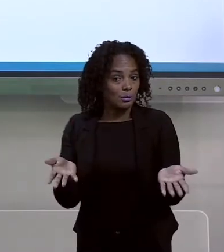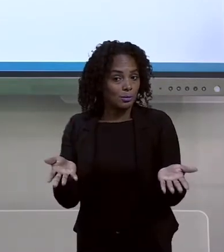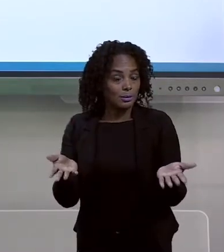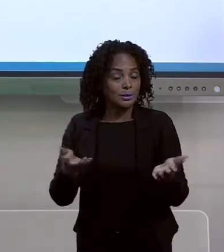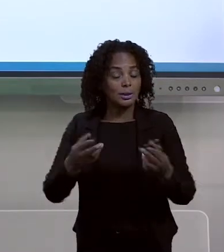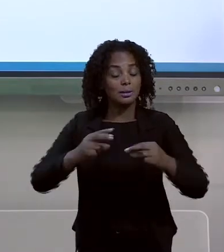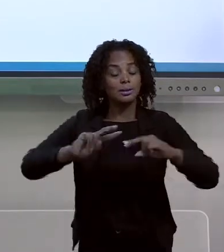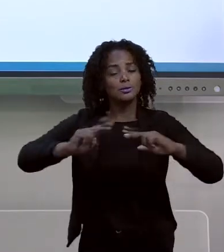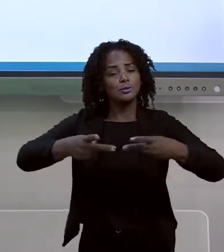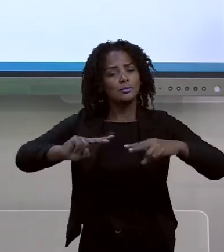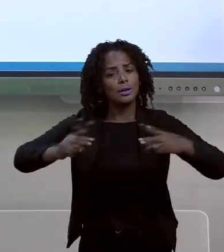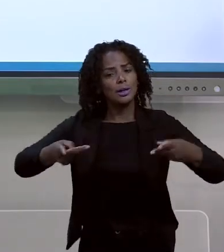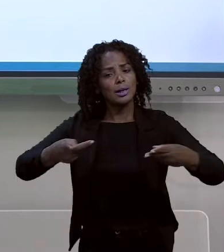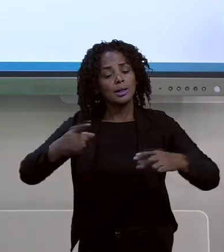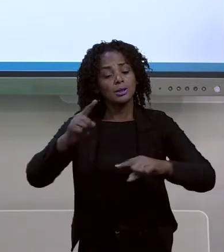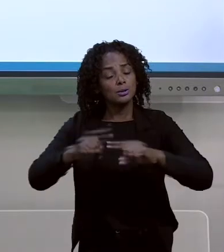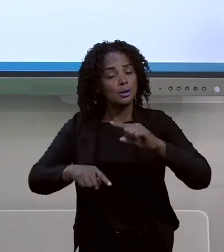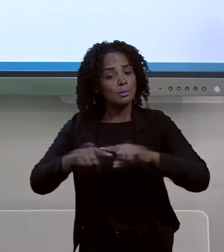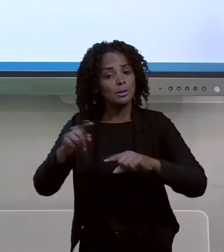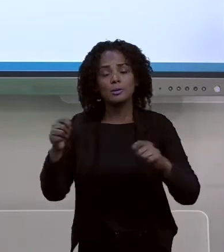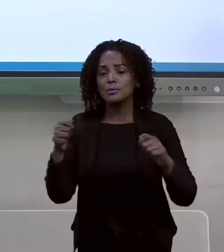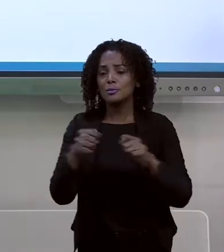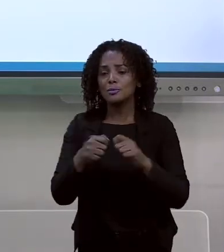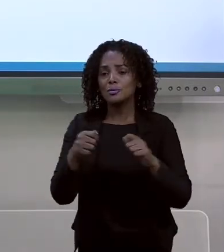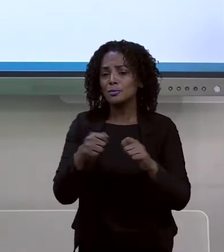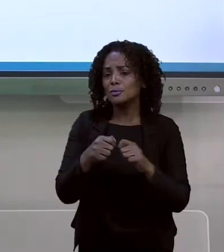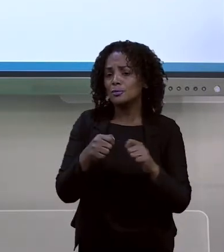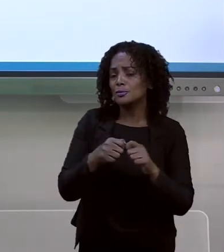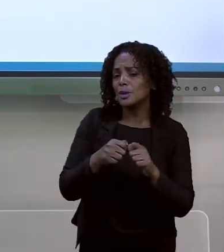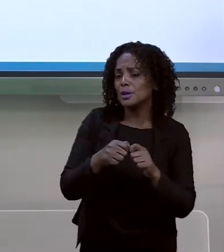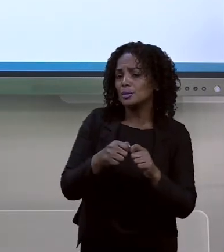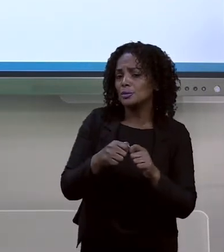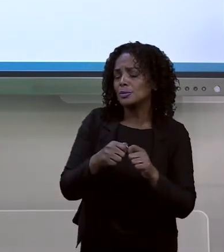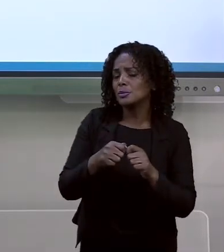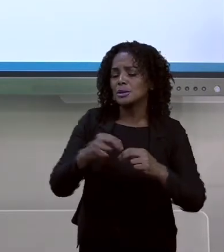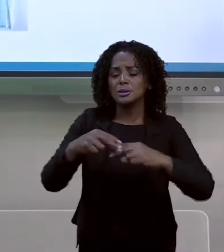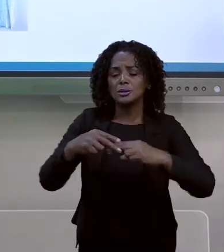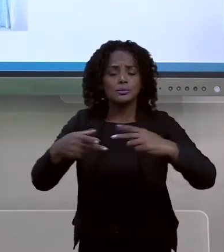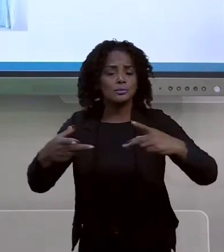Diferentes objetos feitos de diferentes materiais.